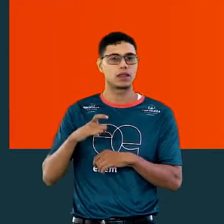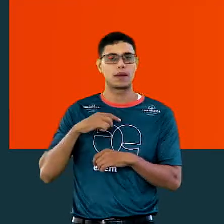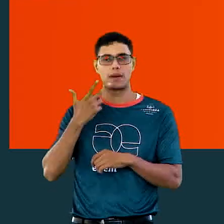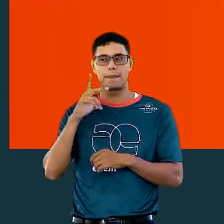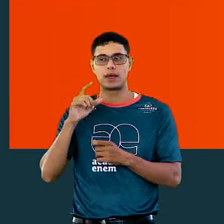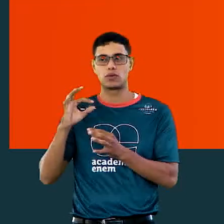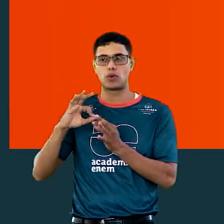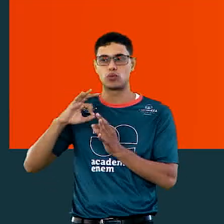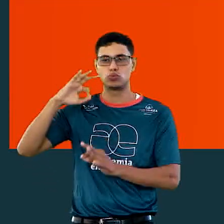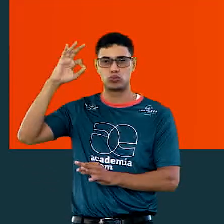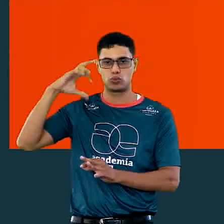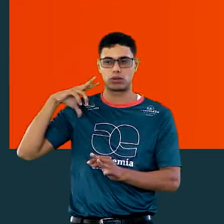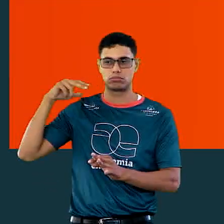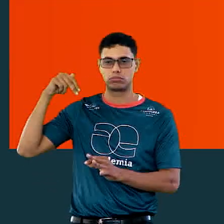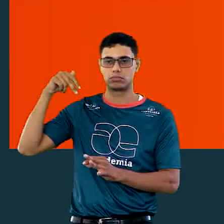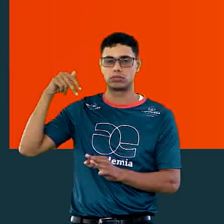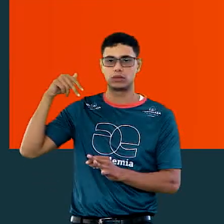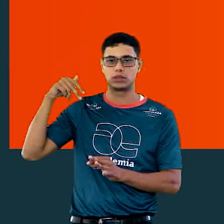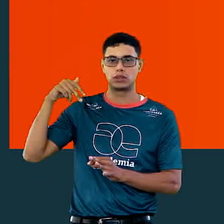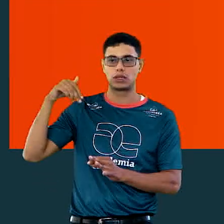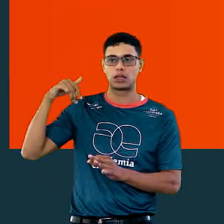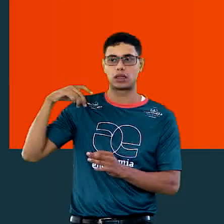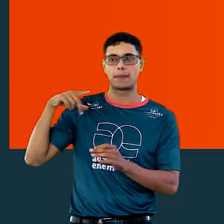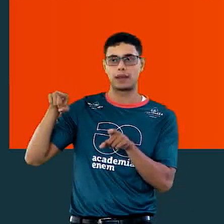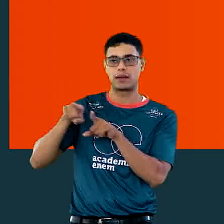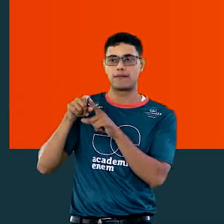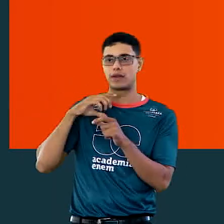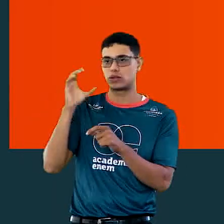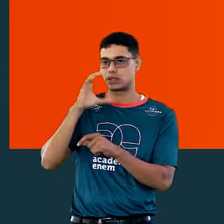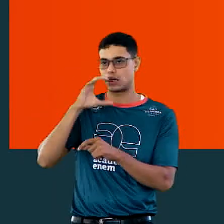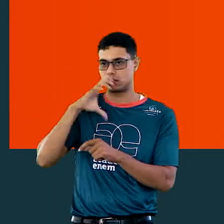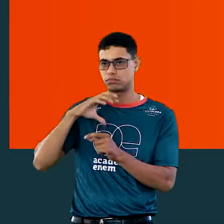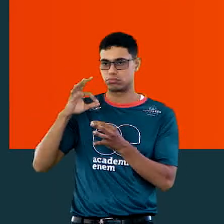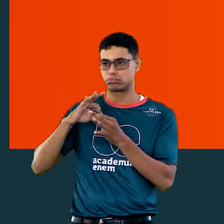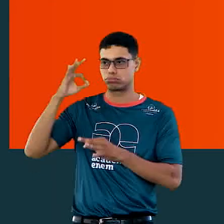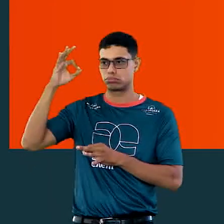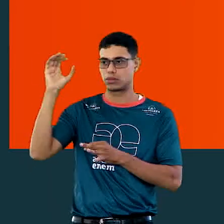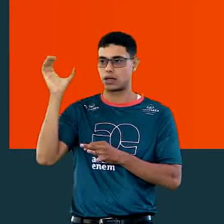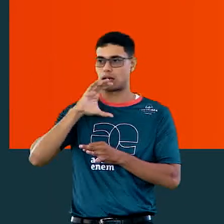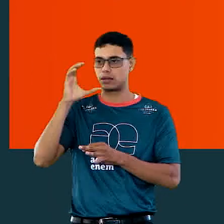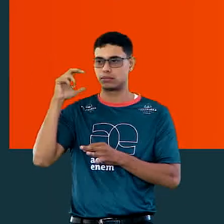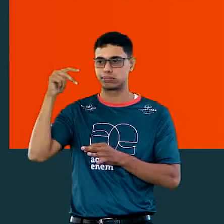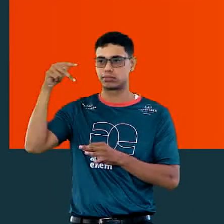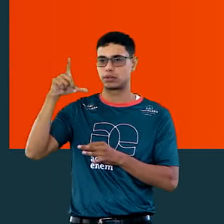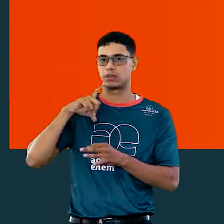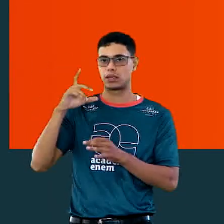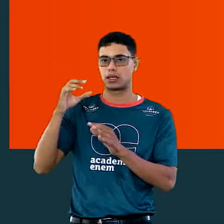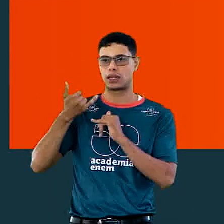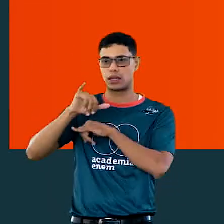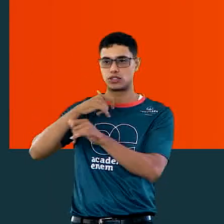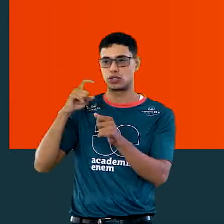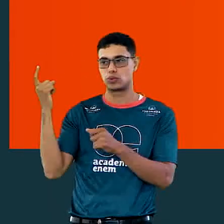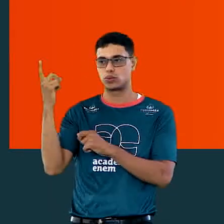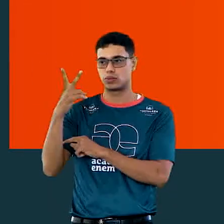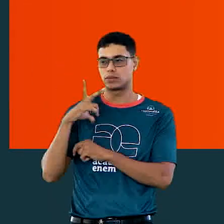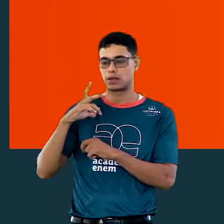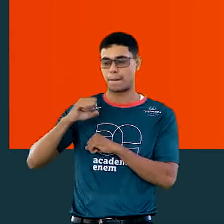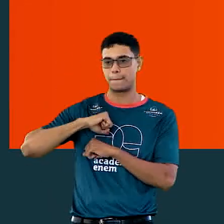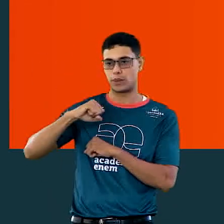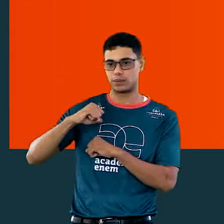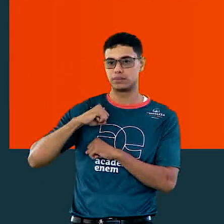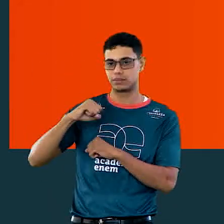altura com uma certa velocidade. Você tem duas energias. A potencial, porque está a uma